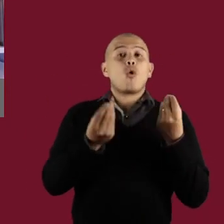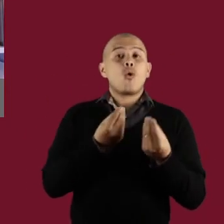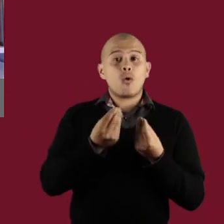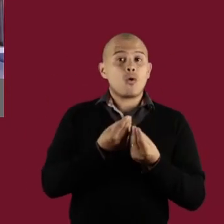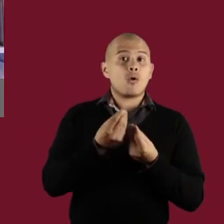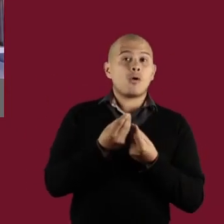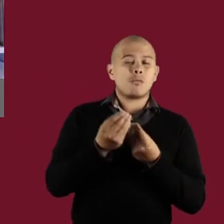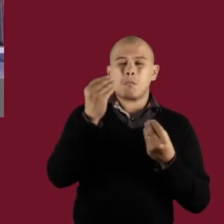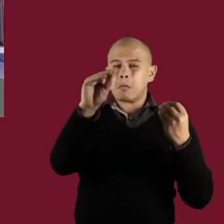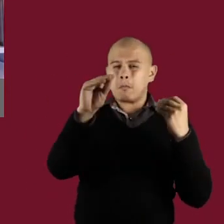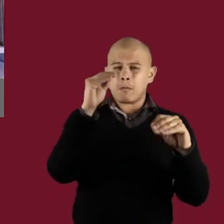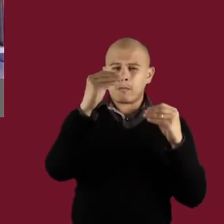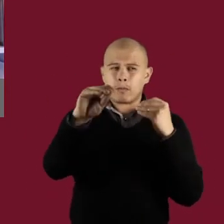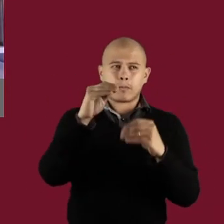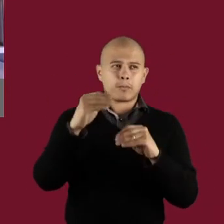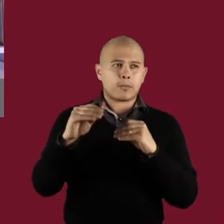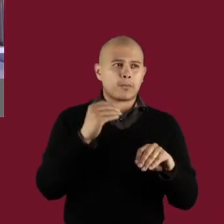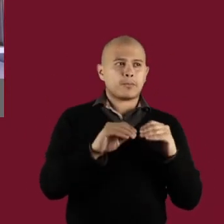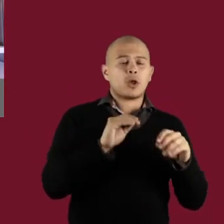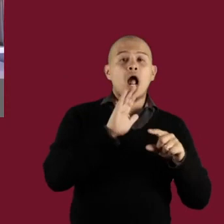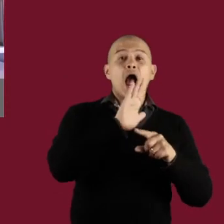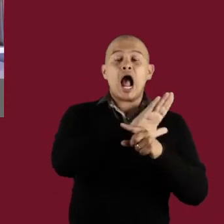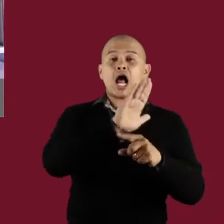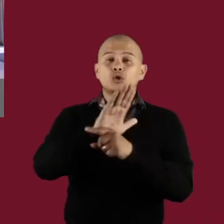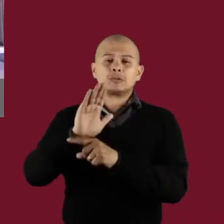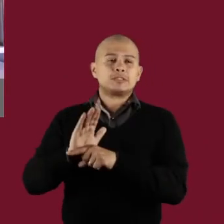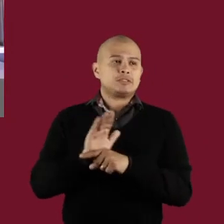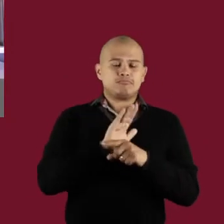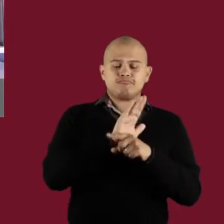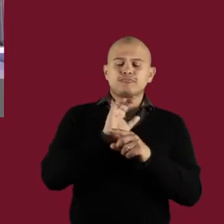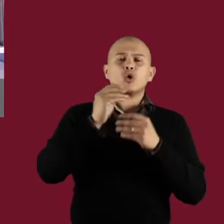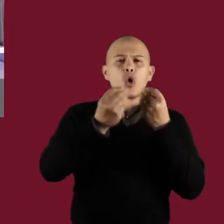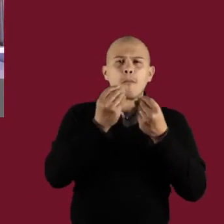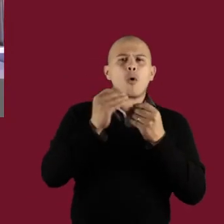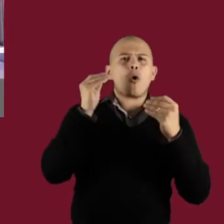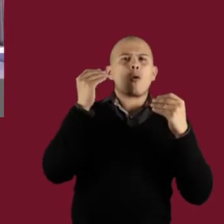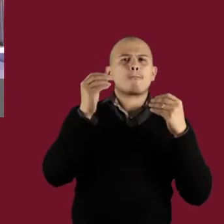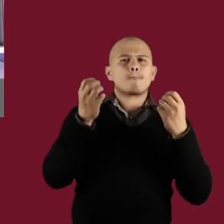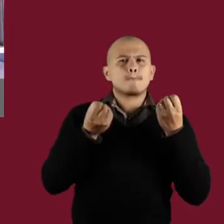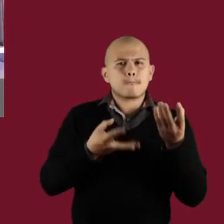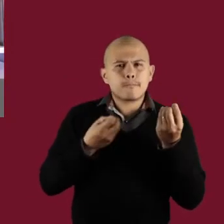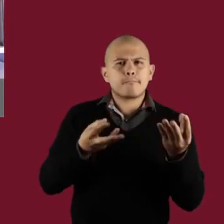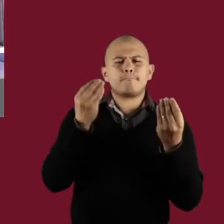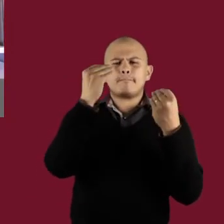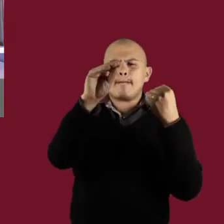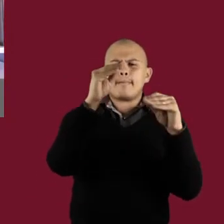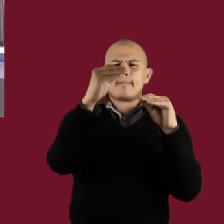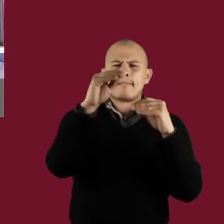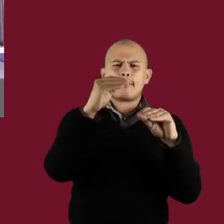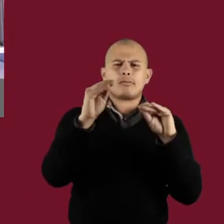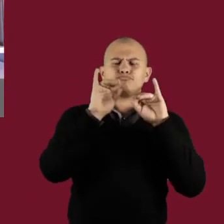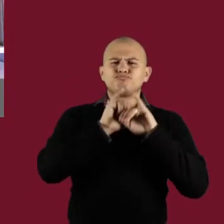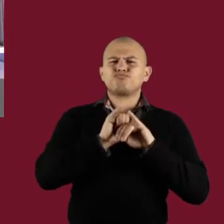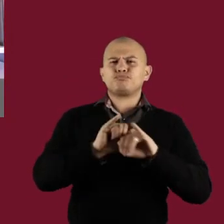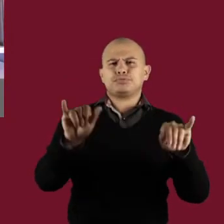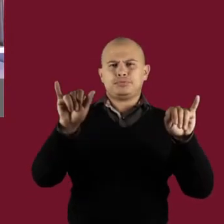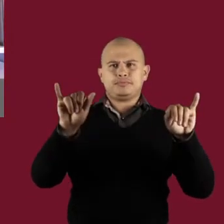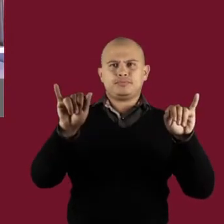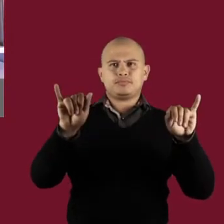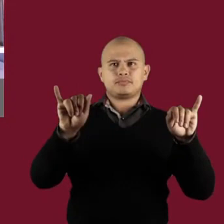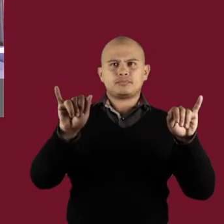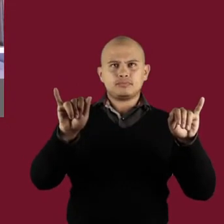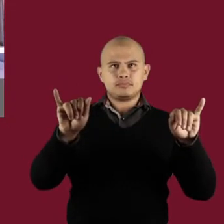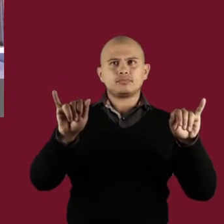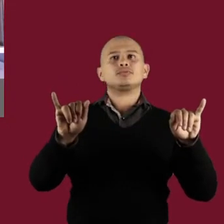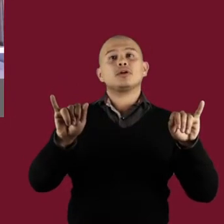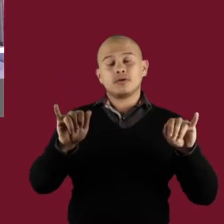dinâmica, prática e até engraçada de levar as nossas notícias ao público. Então, é mesmo esta experiência